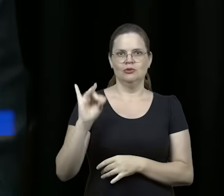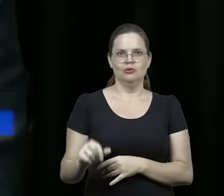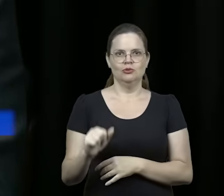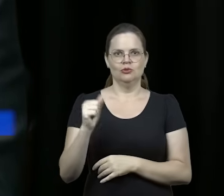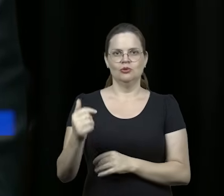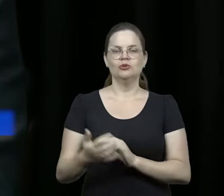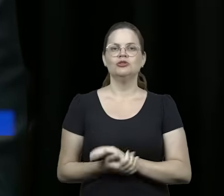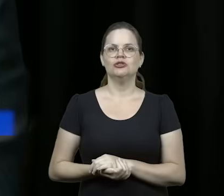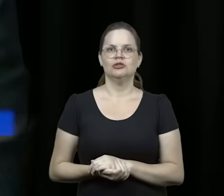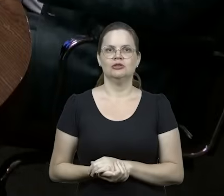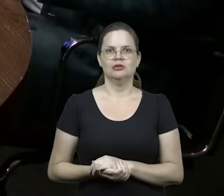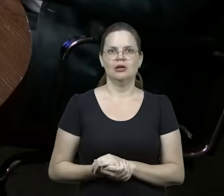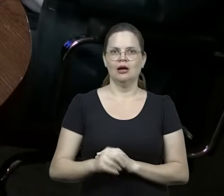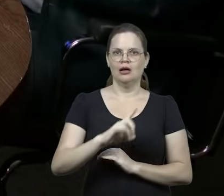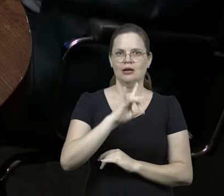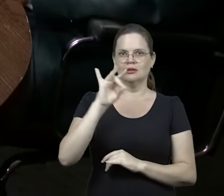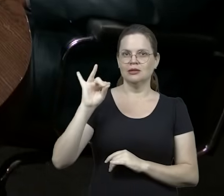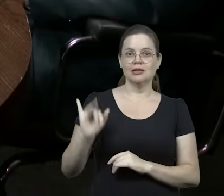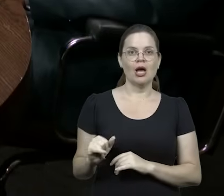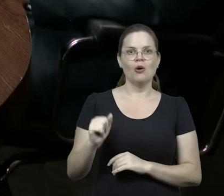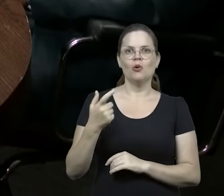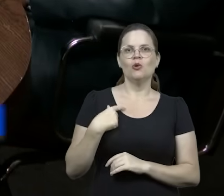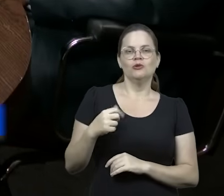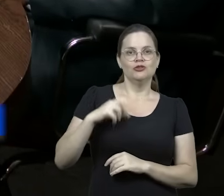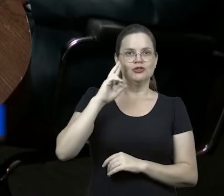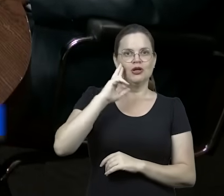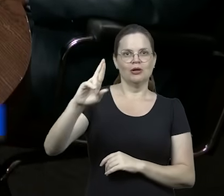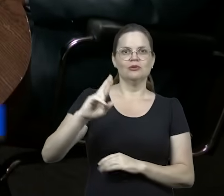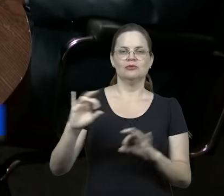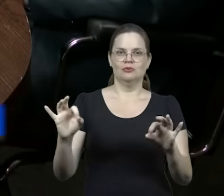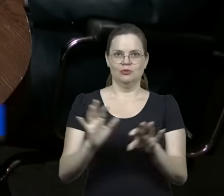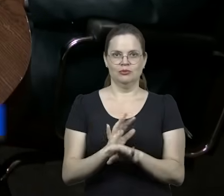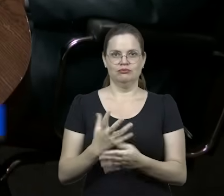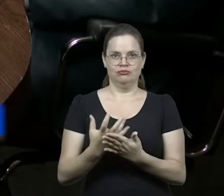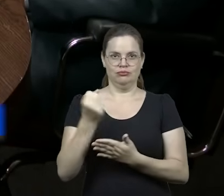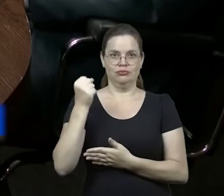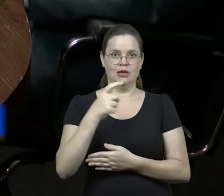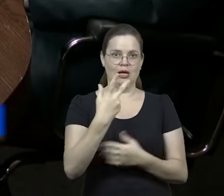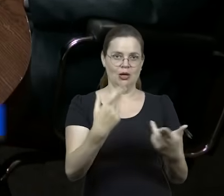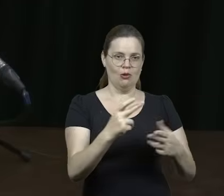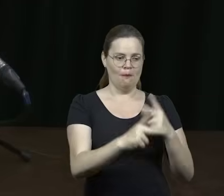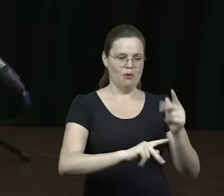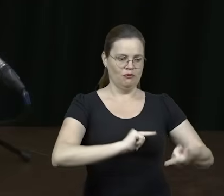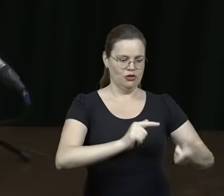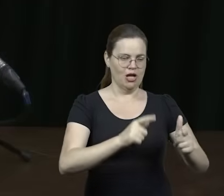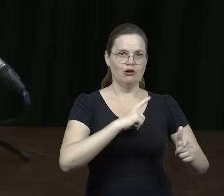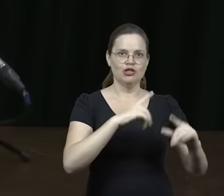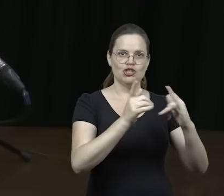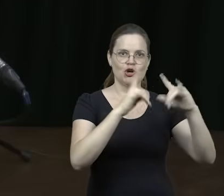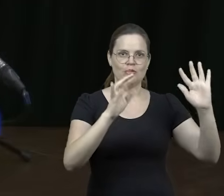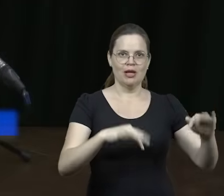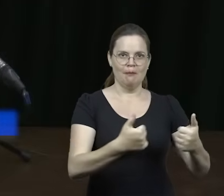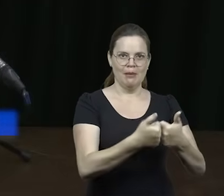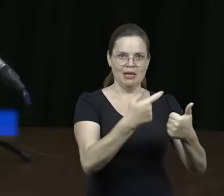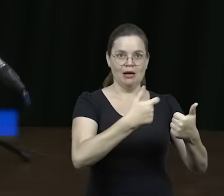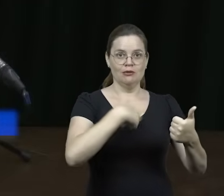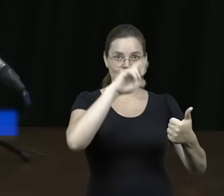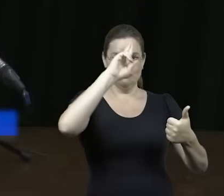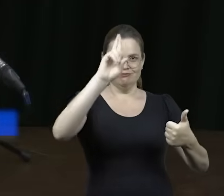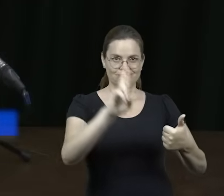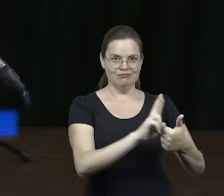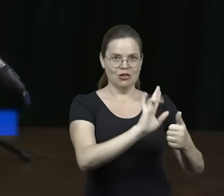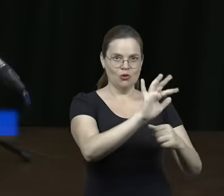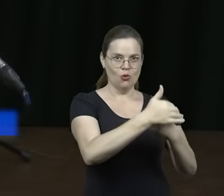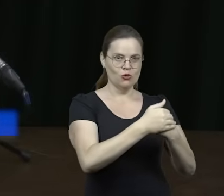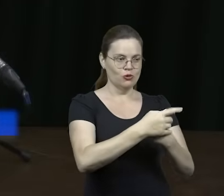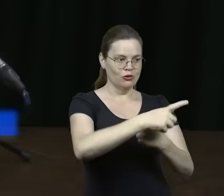tinham um tabernáculo com o Senhor. Eles tinham um esconderijo. Amém. E aí a pergunta que a gente pode fazer para os nossos ouvintes, aqueles irmãos